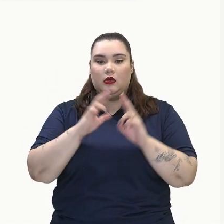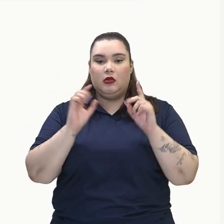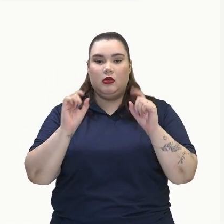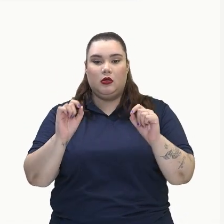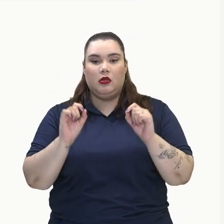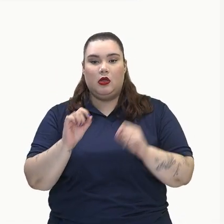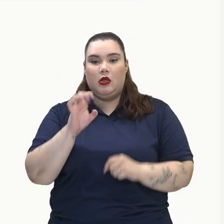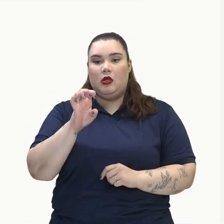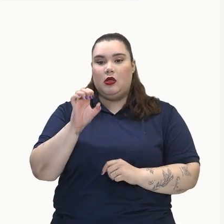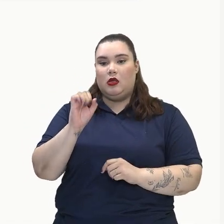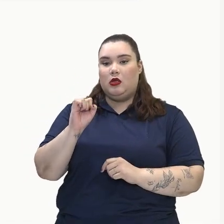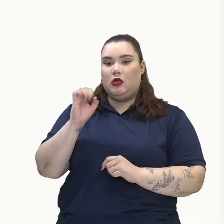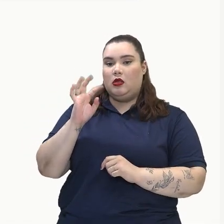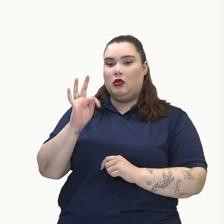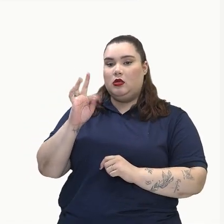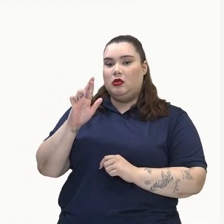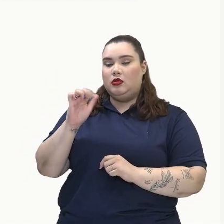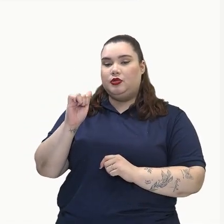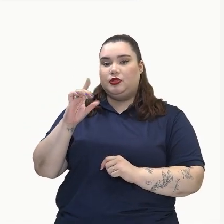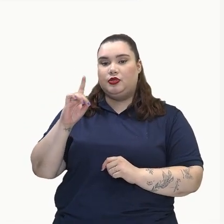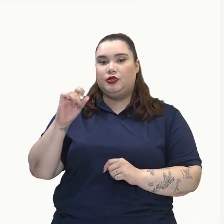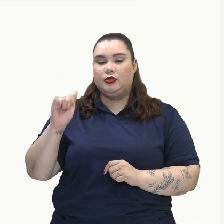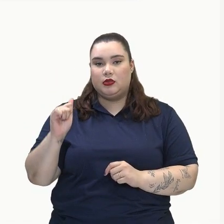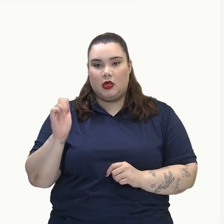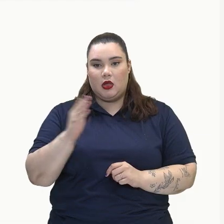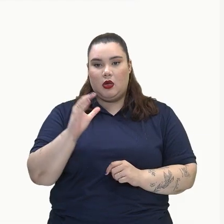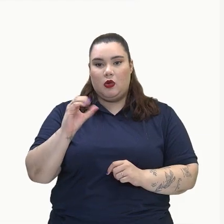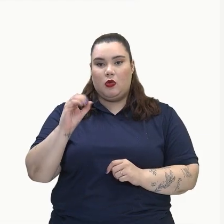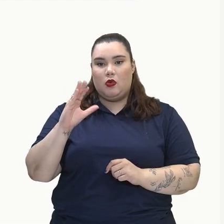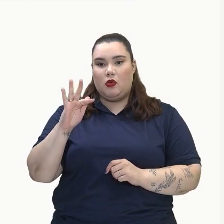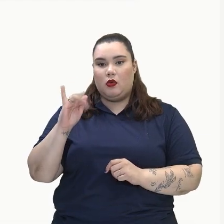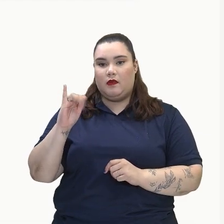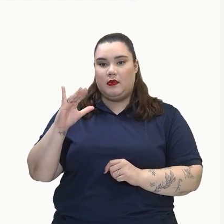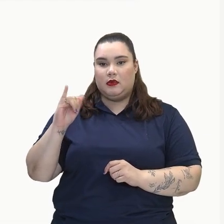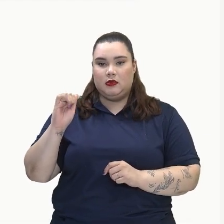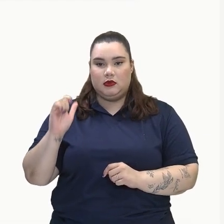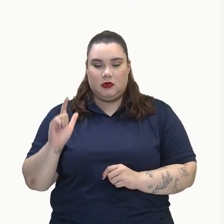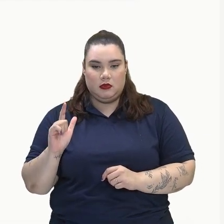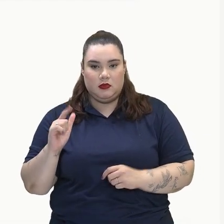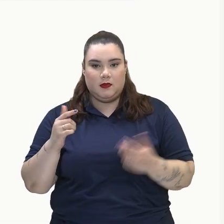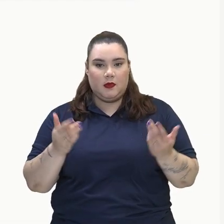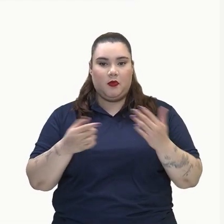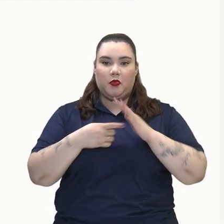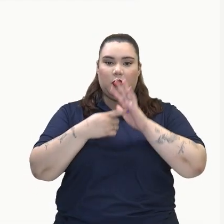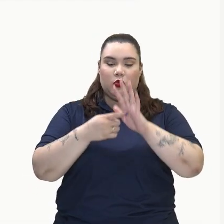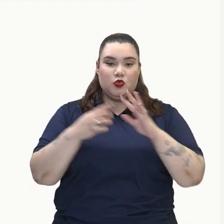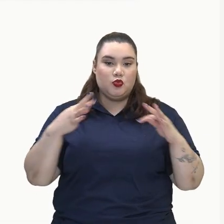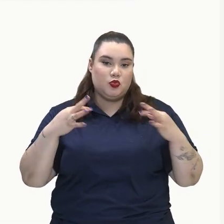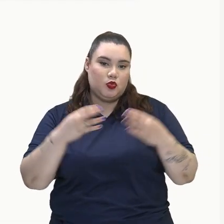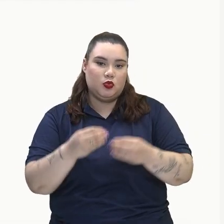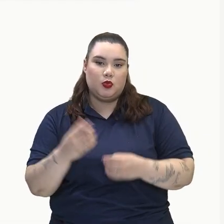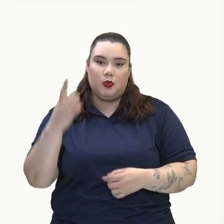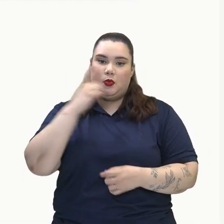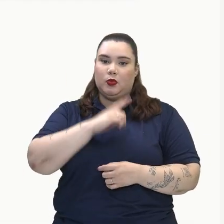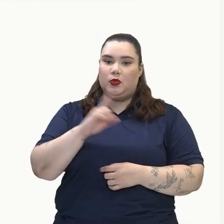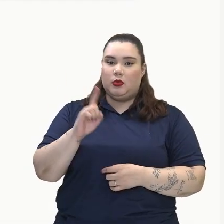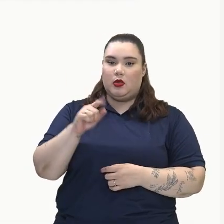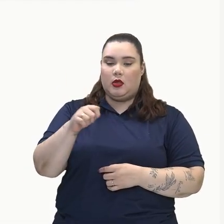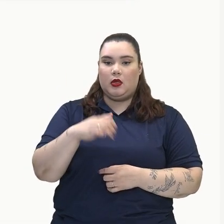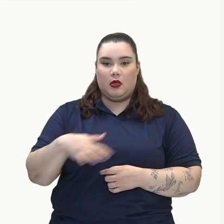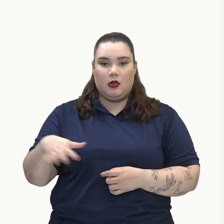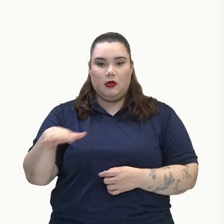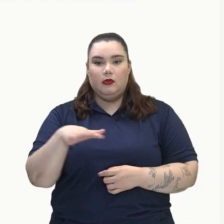as estradas, as rodovias que passam em alguns lugares. Eu não tenho como aqui colocar para vocês todas essas